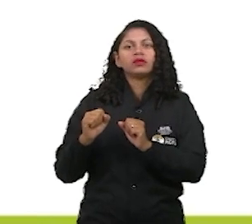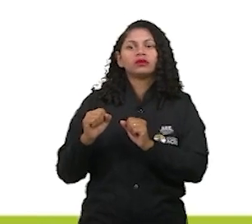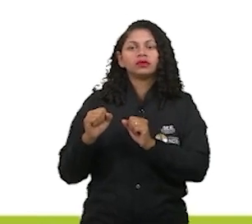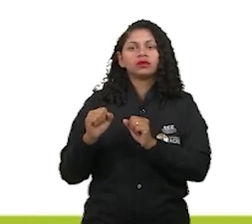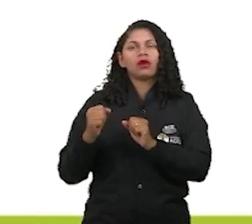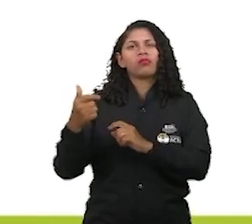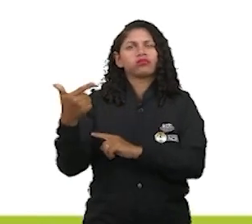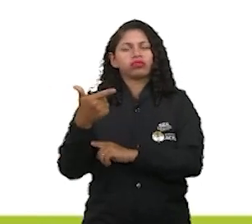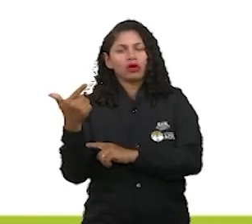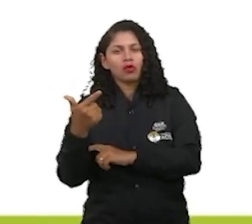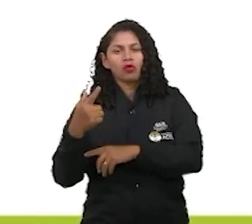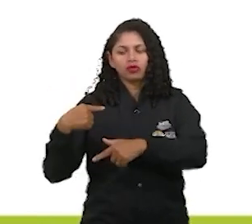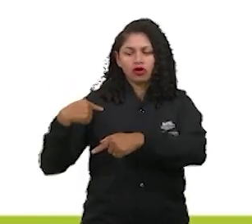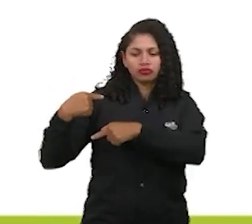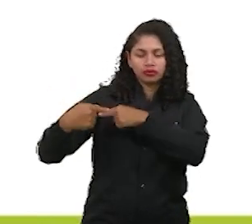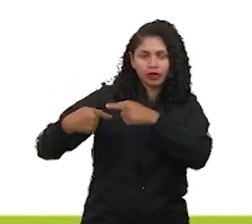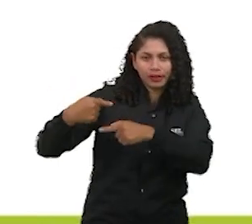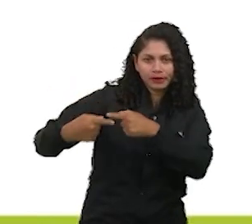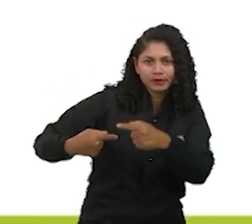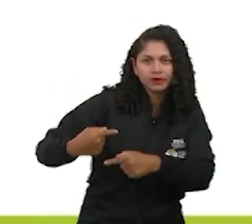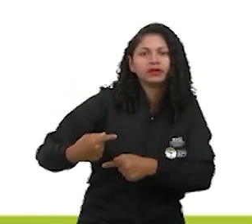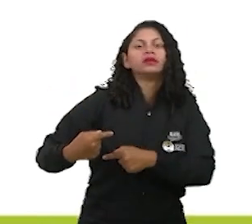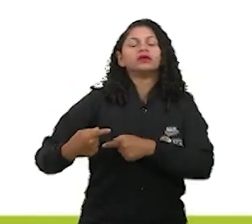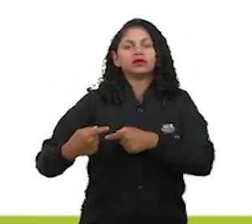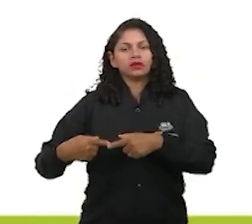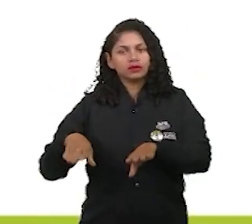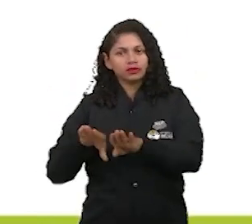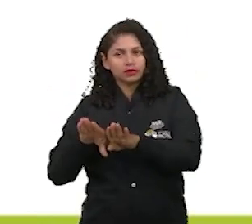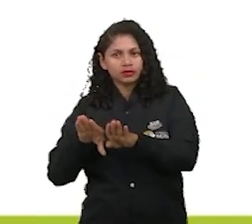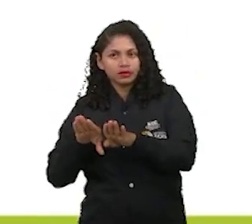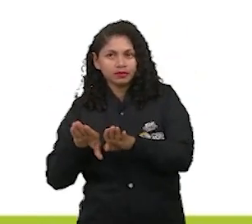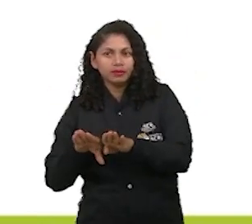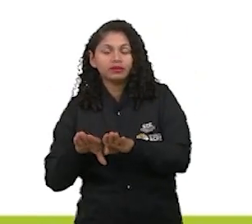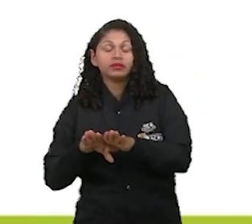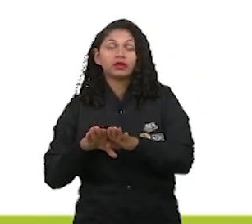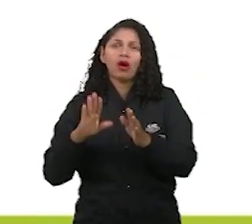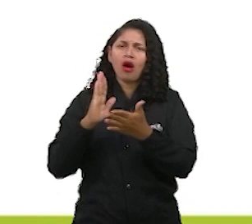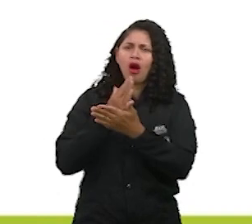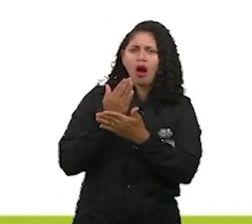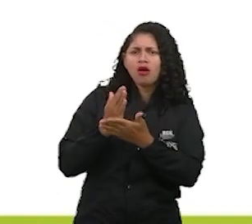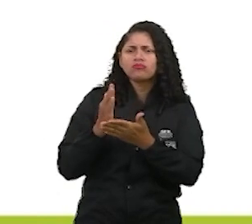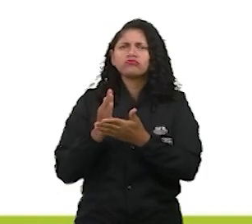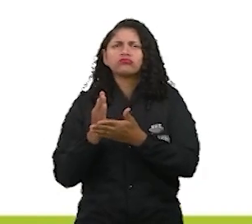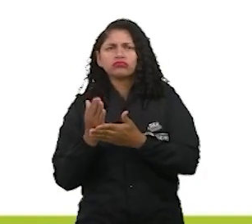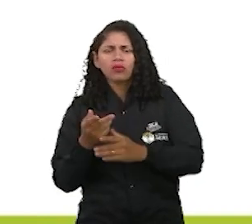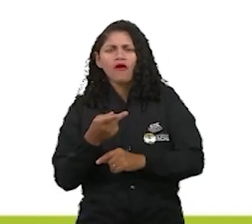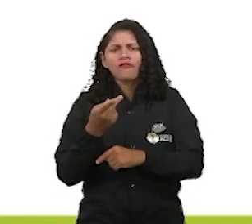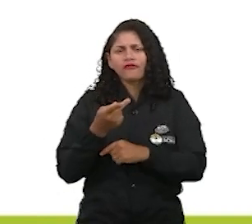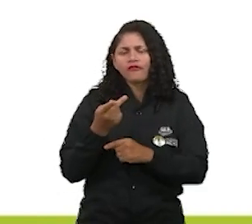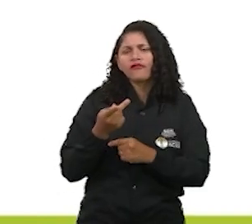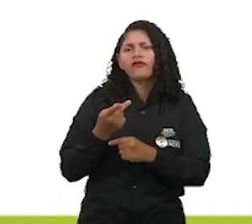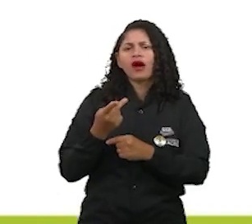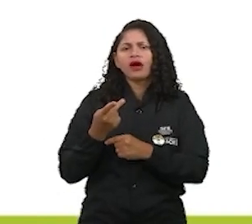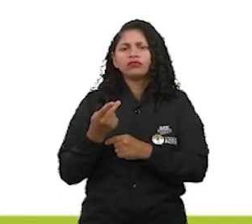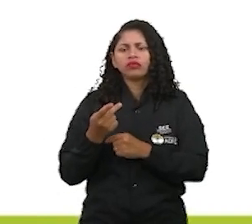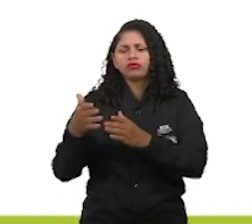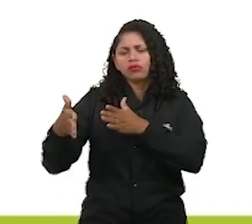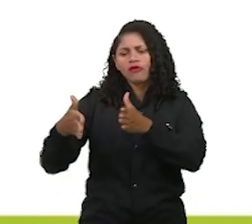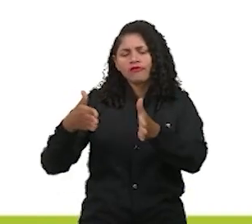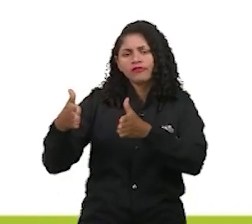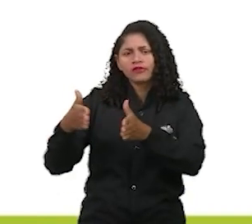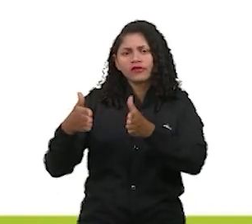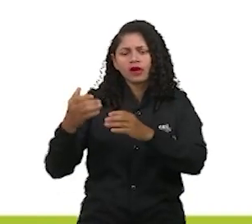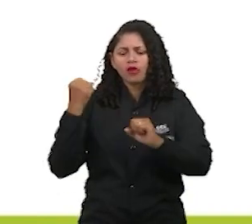segunda geração do modernismo, alguns chamam de fase da reconstrução, mas ela também é muito conhecida como fase